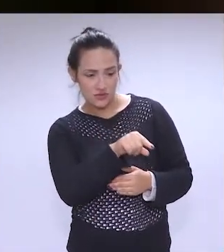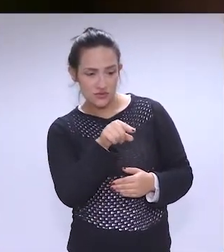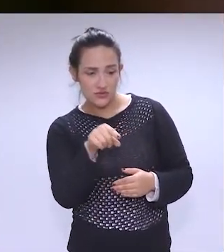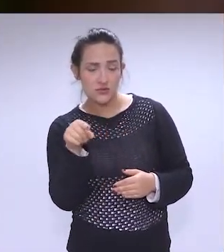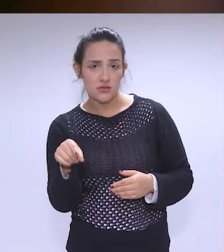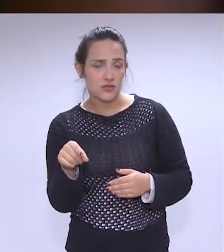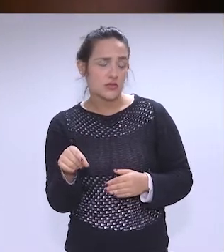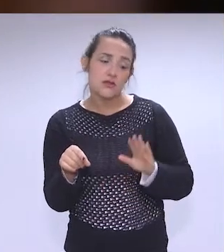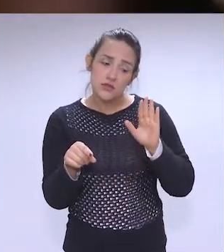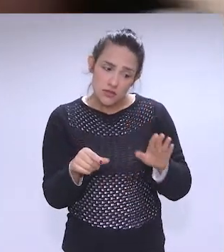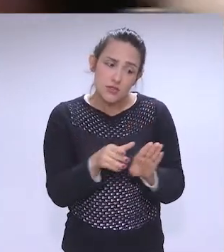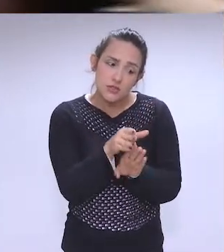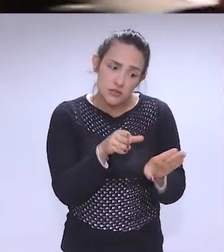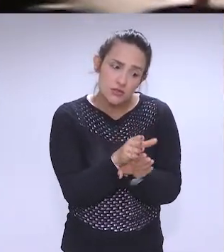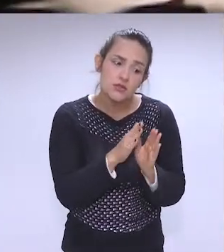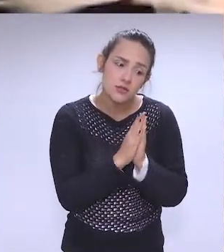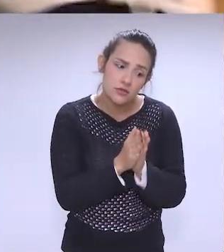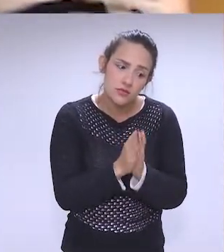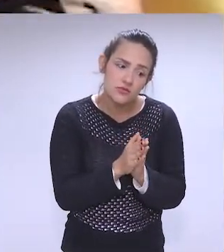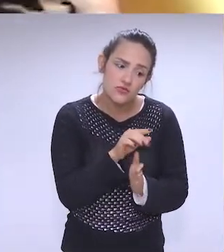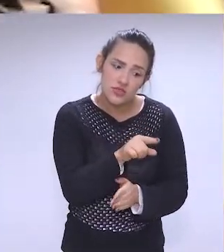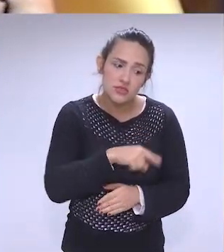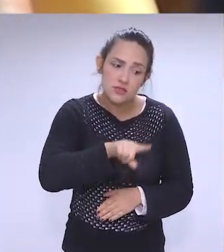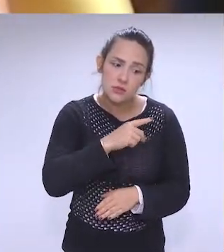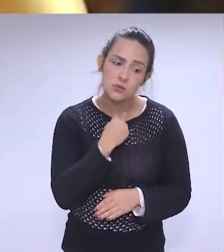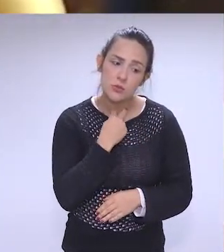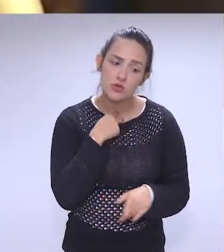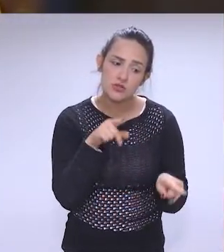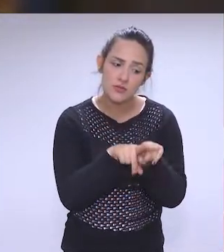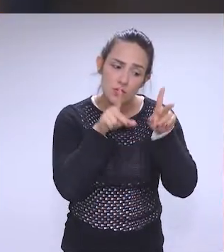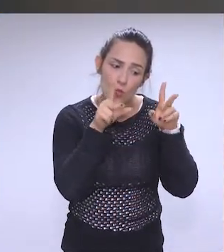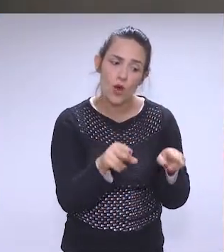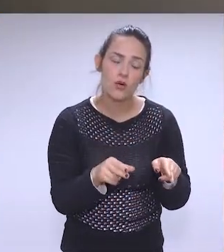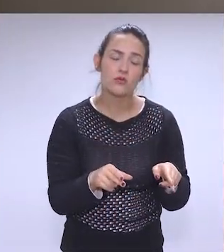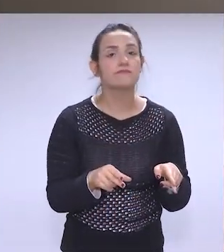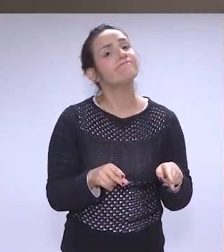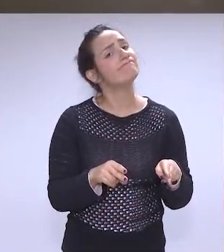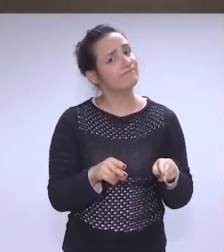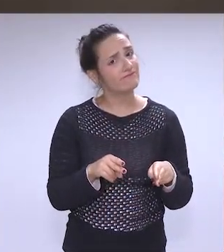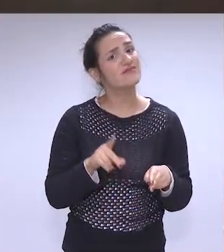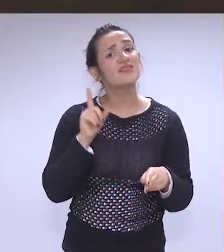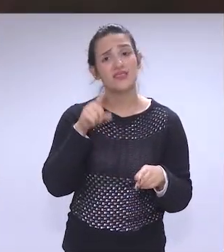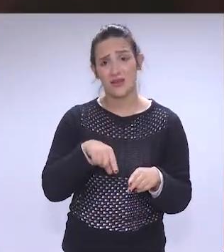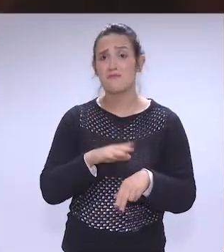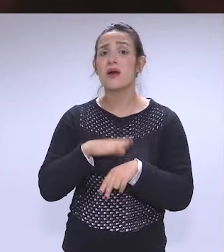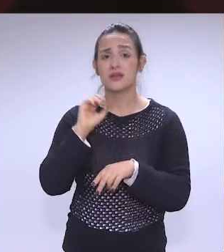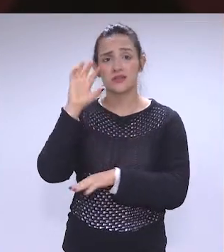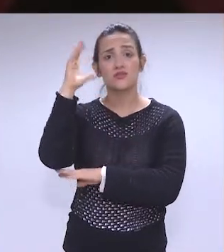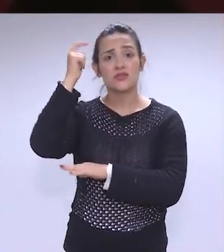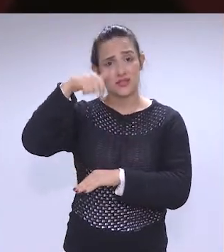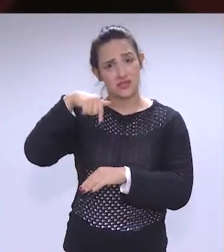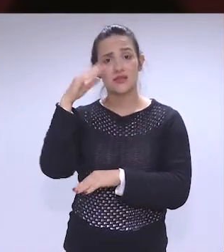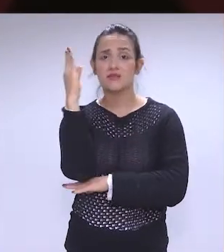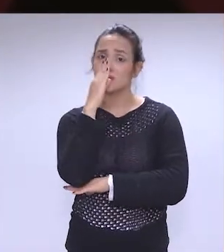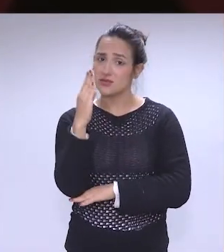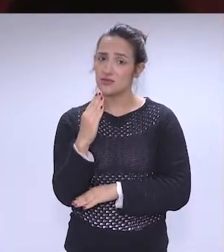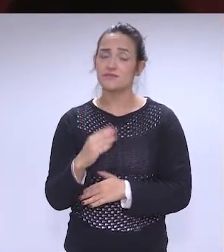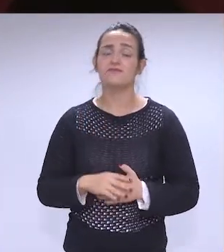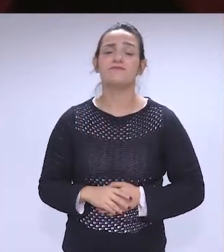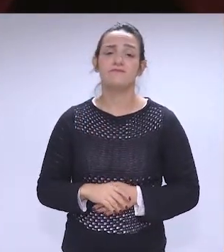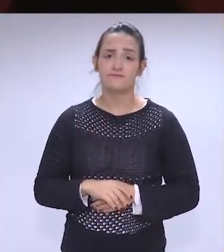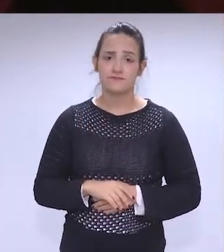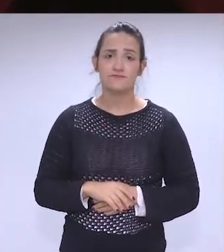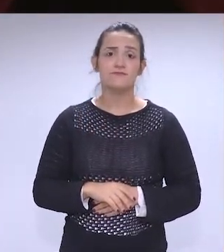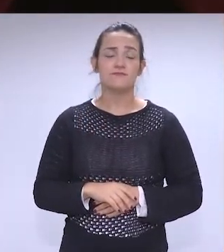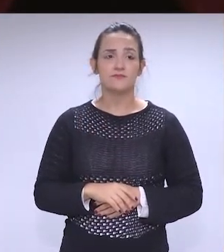ainda pequenos, num futuro próximo sejam pais e mães na adolescência. E essa é uma realidade mais comum do que se